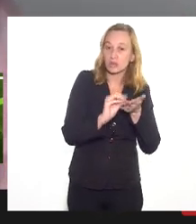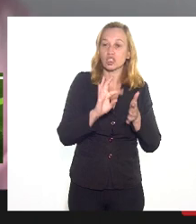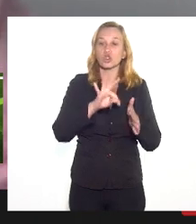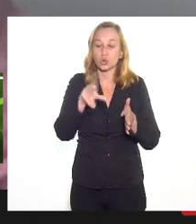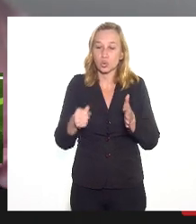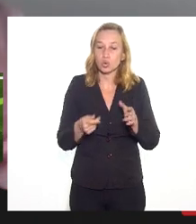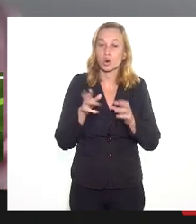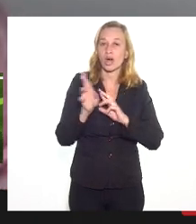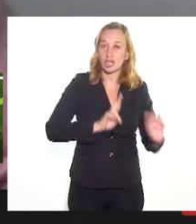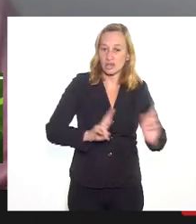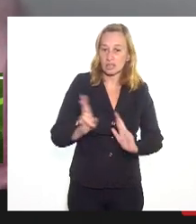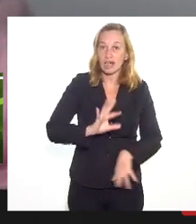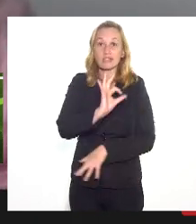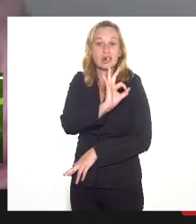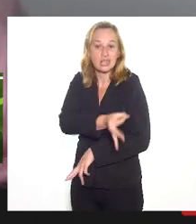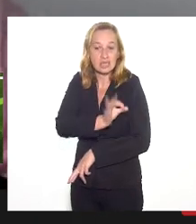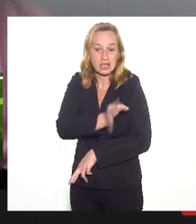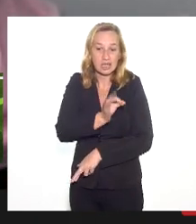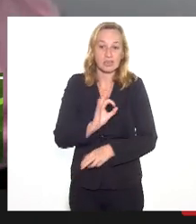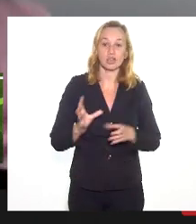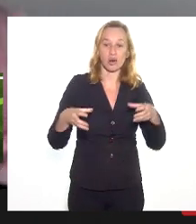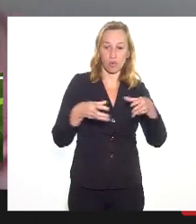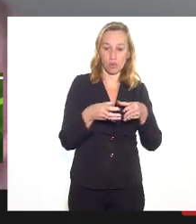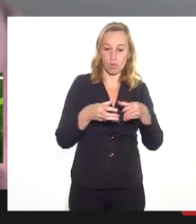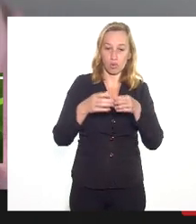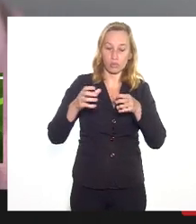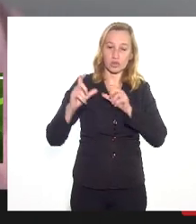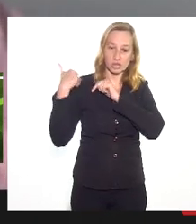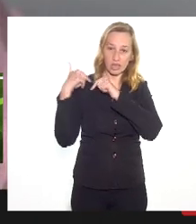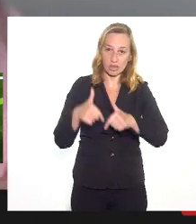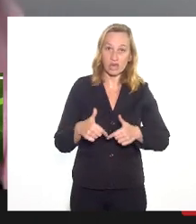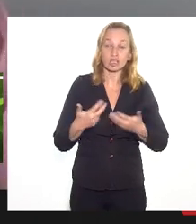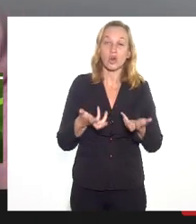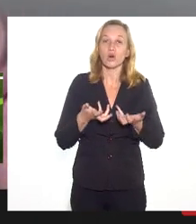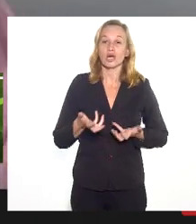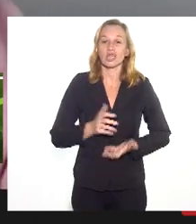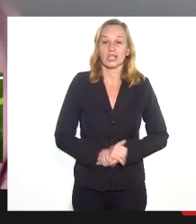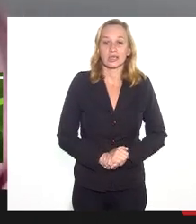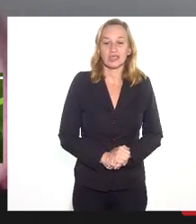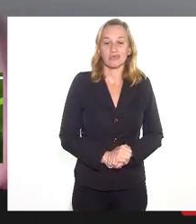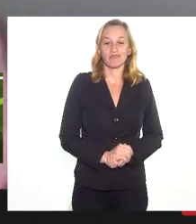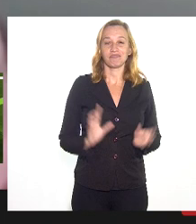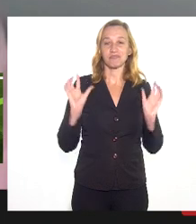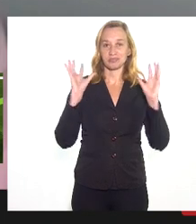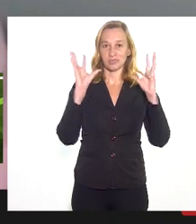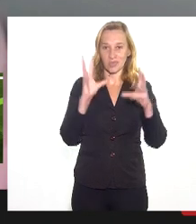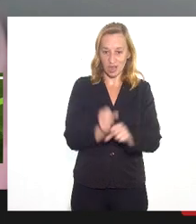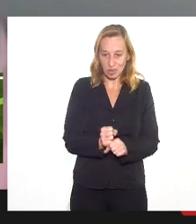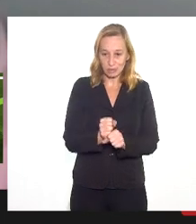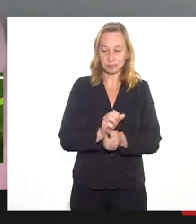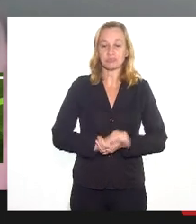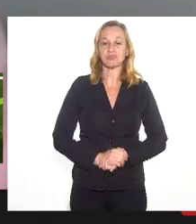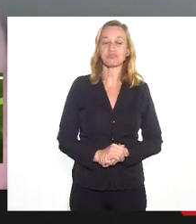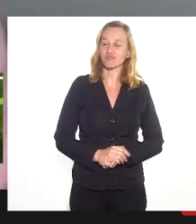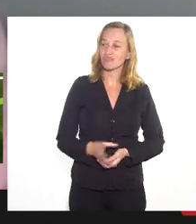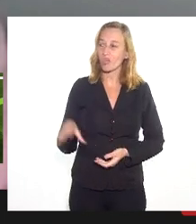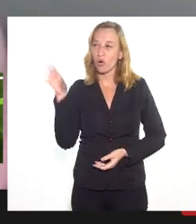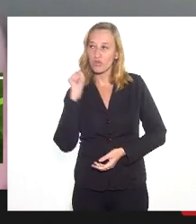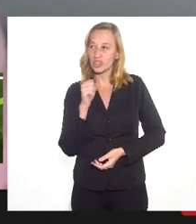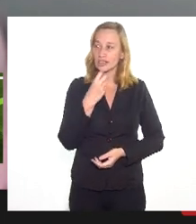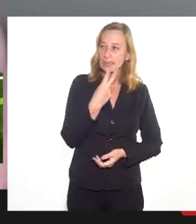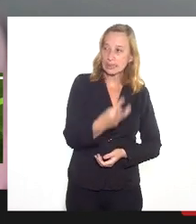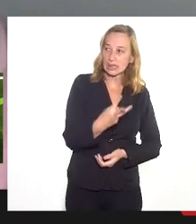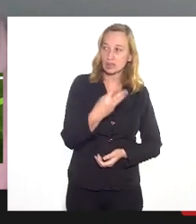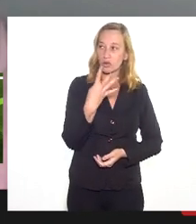relacionados especificamente às comunidades tradicionais. Eu queria, de maneira muito resumida, eu tive a oportunidade aqui de ouvir 3 ou 4